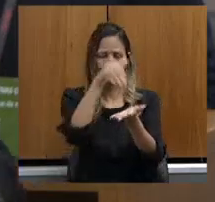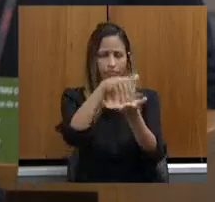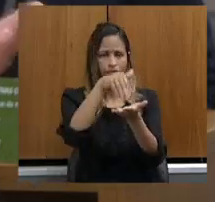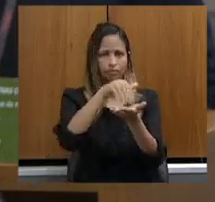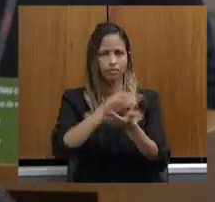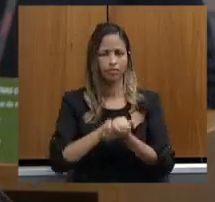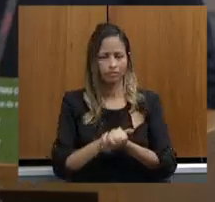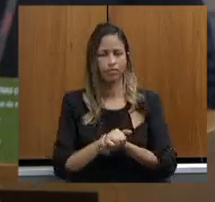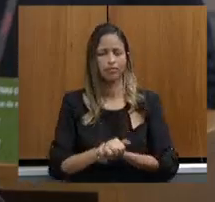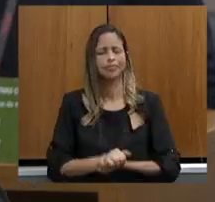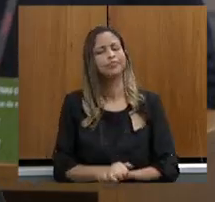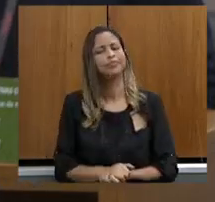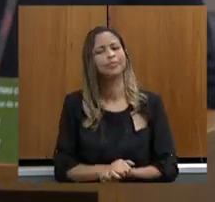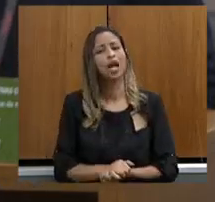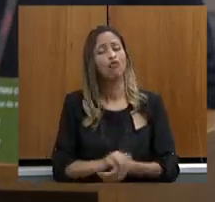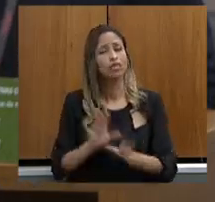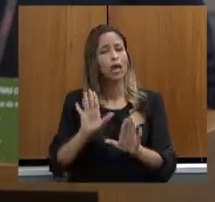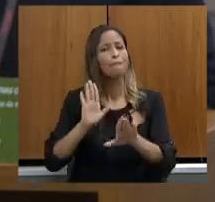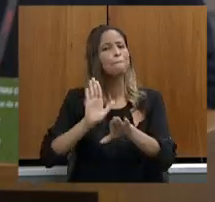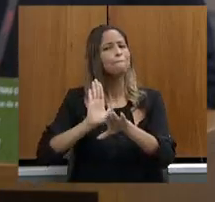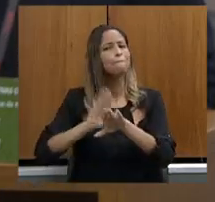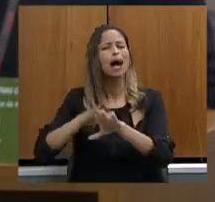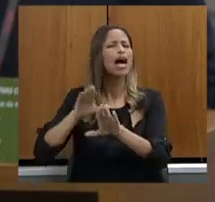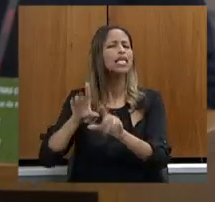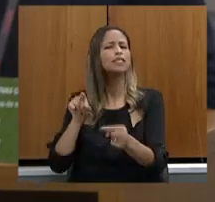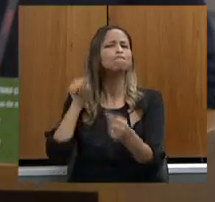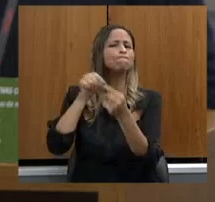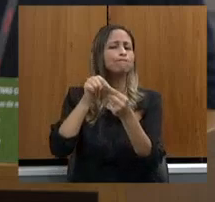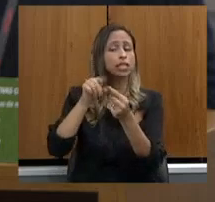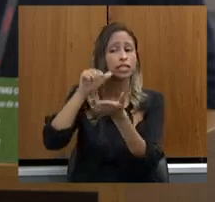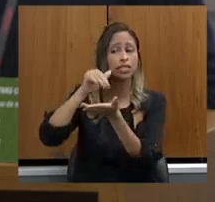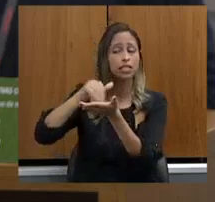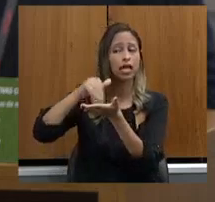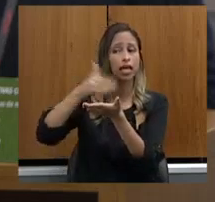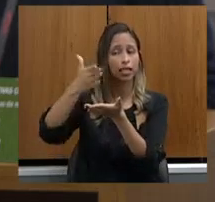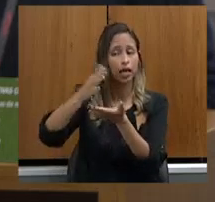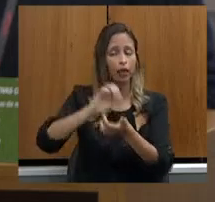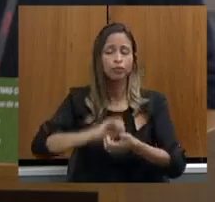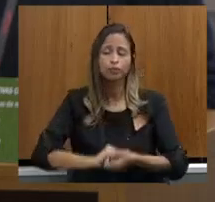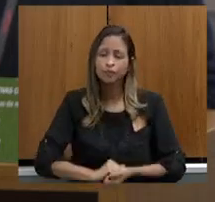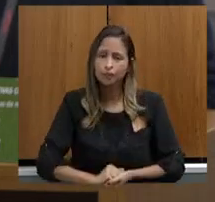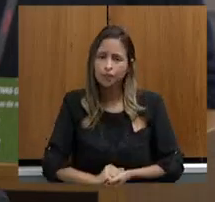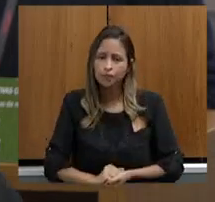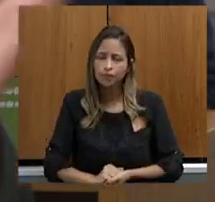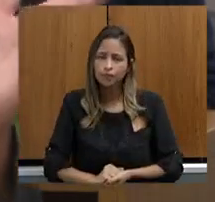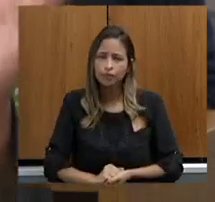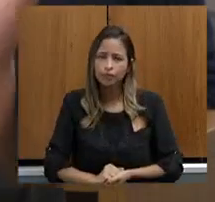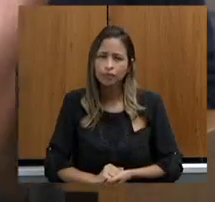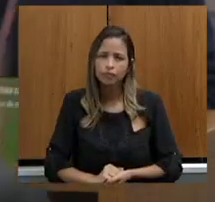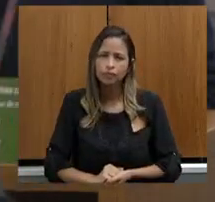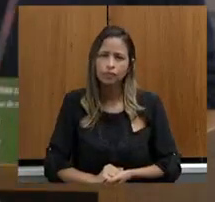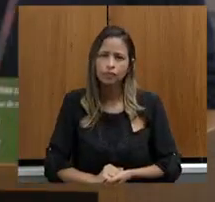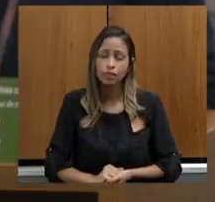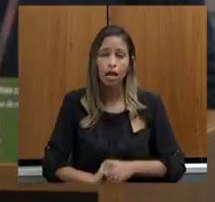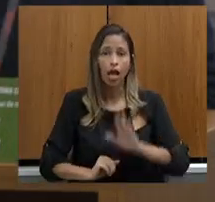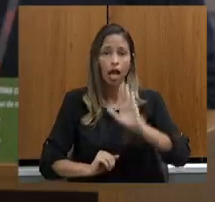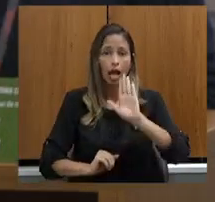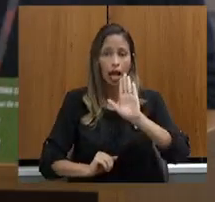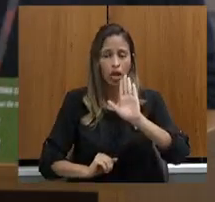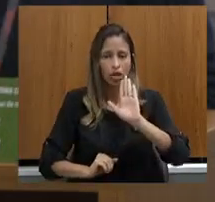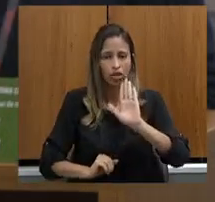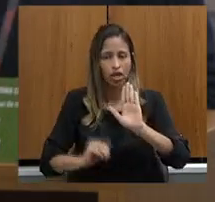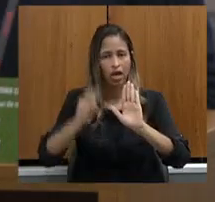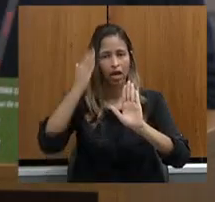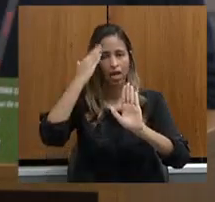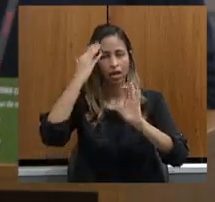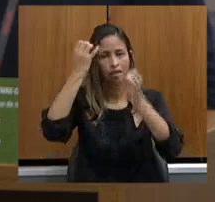sendo mais pontual ainda secretário amigo eu sei do